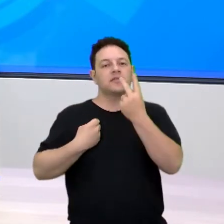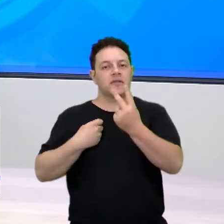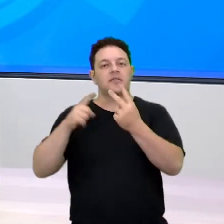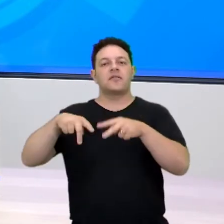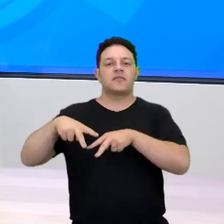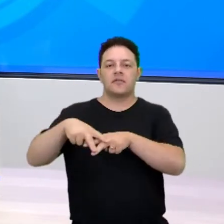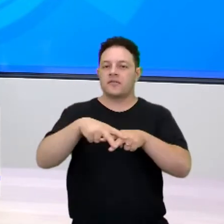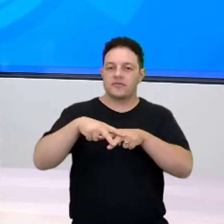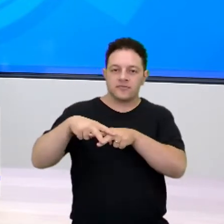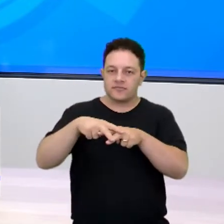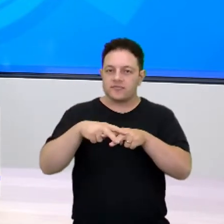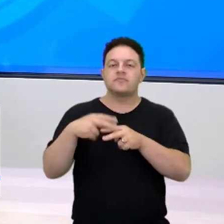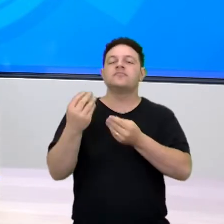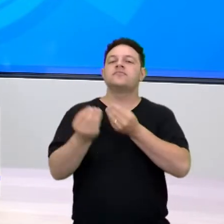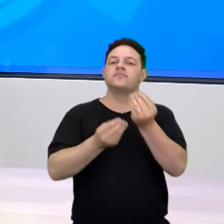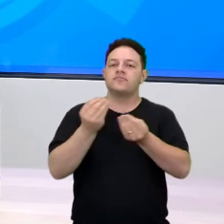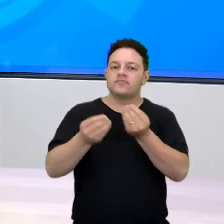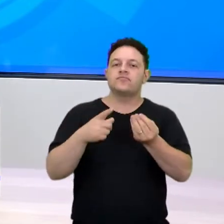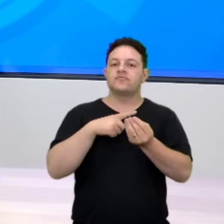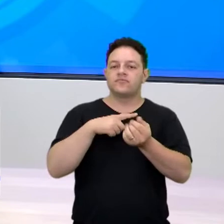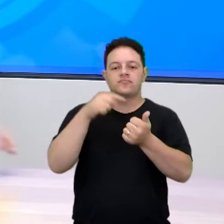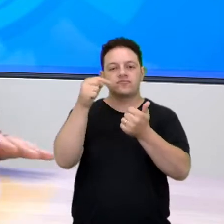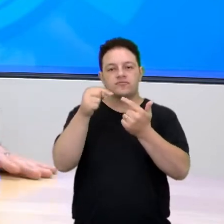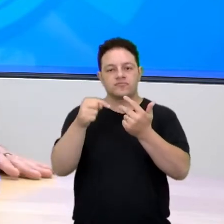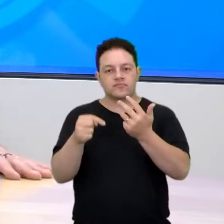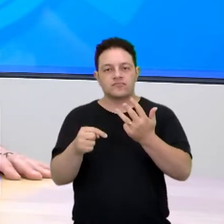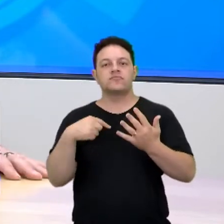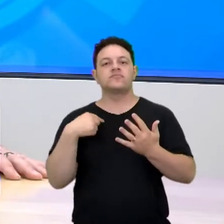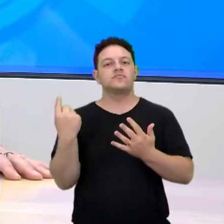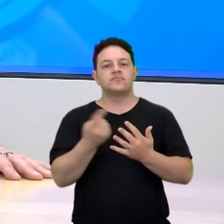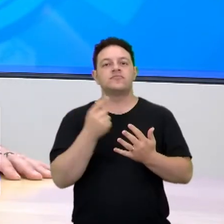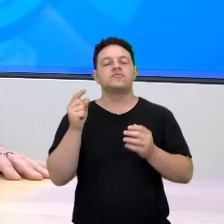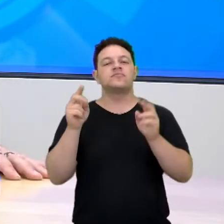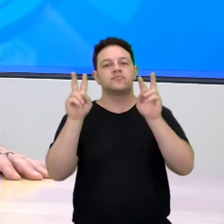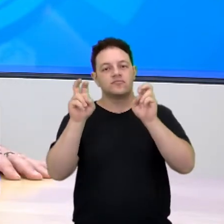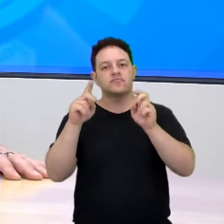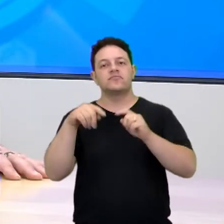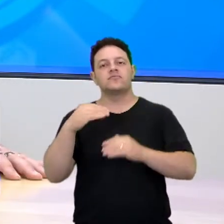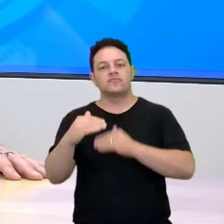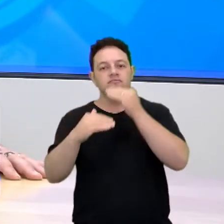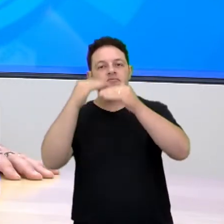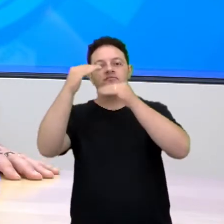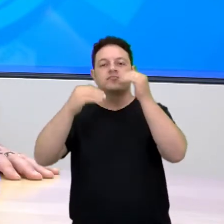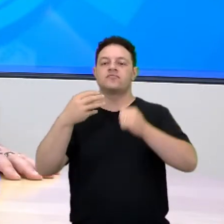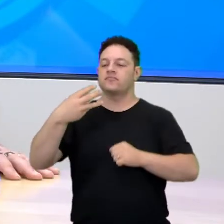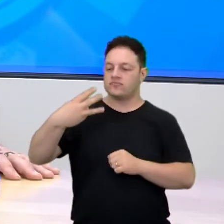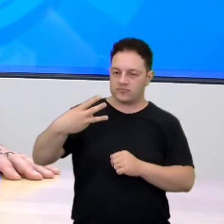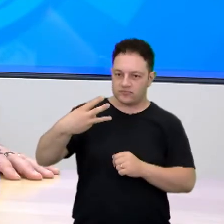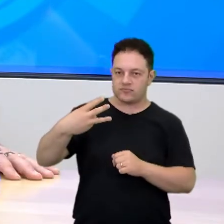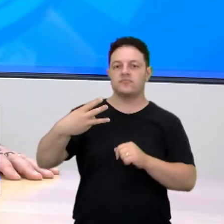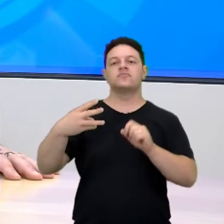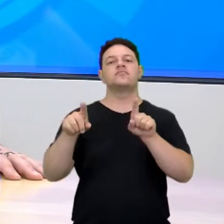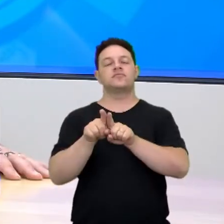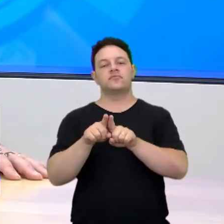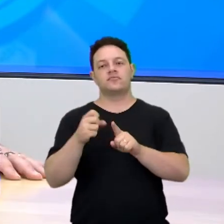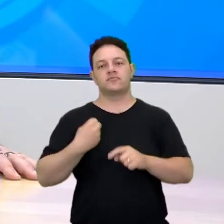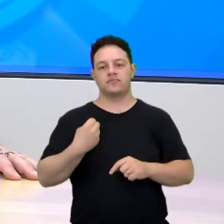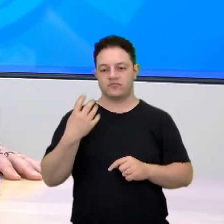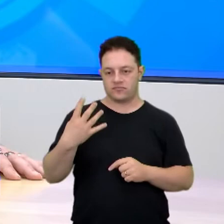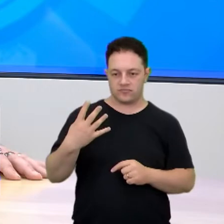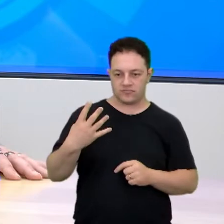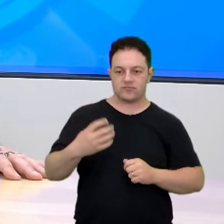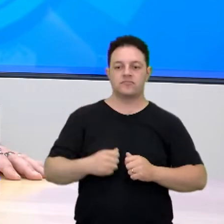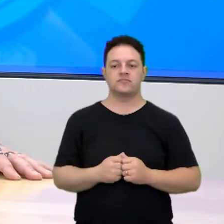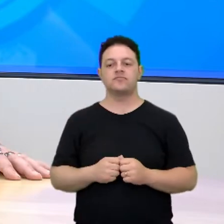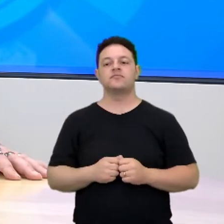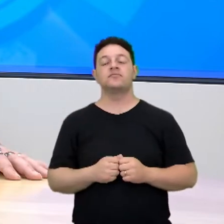né, algumas passagens que nós tivemos nos desenvolvimentos 3 e 4. Vamos lá para a